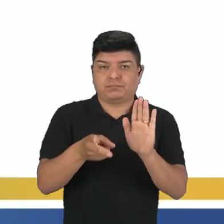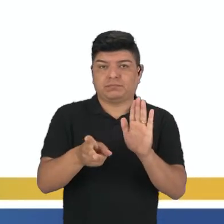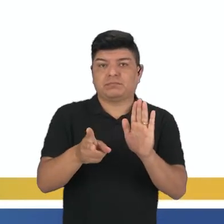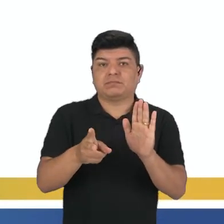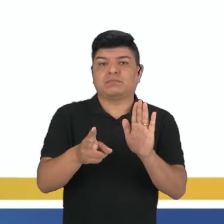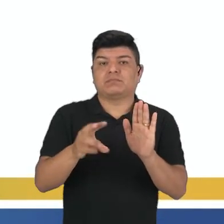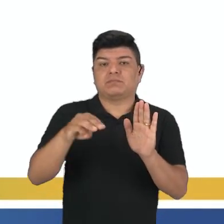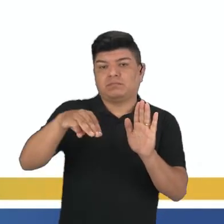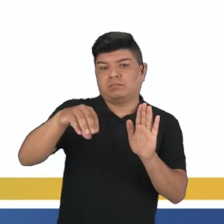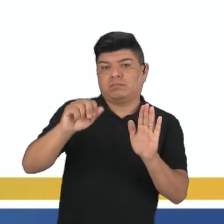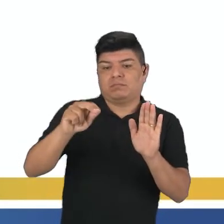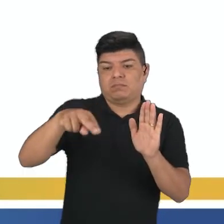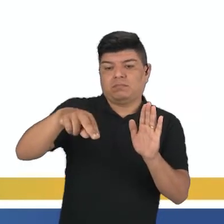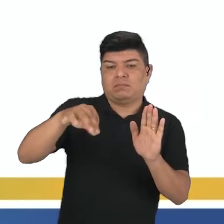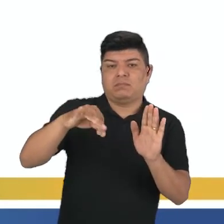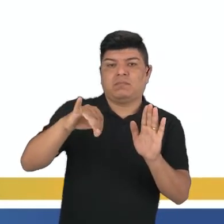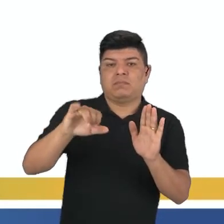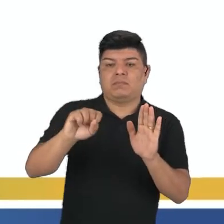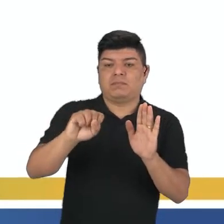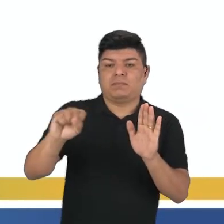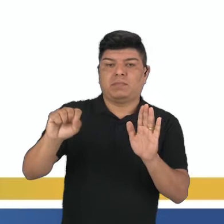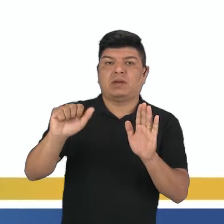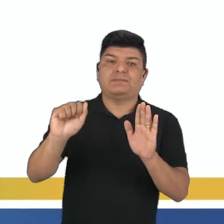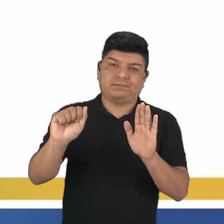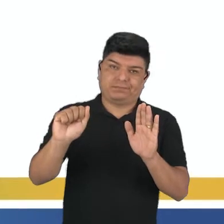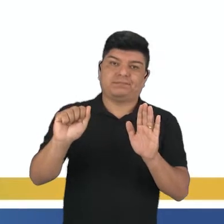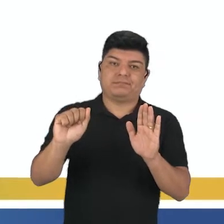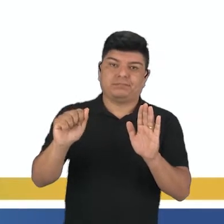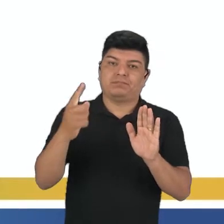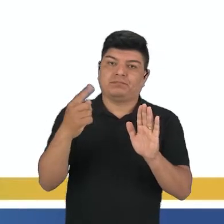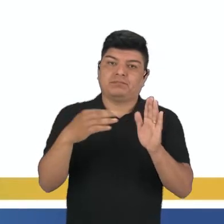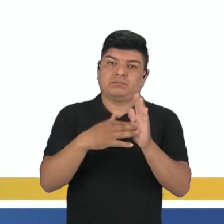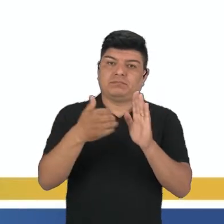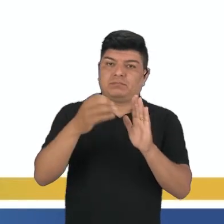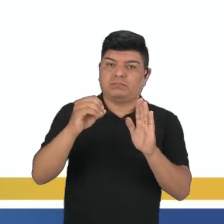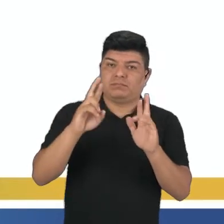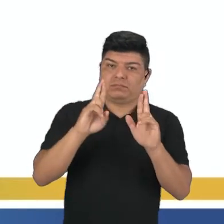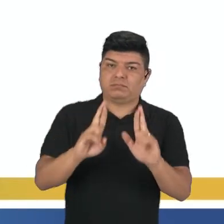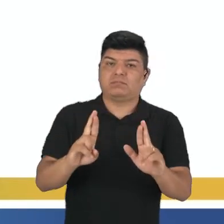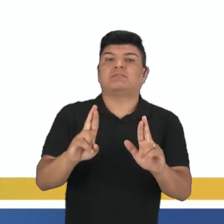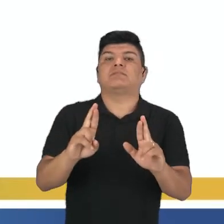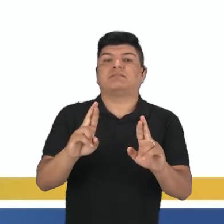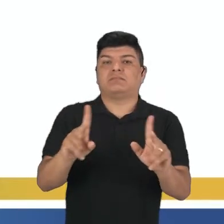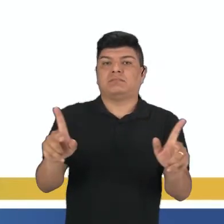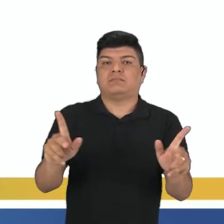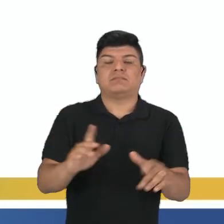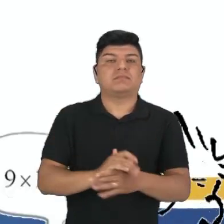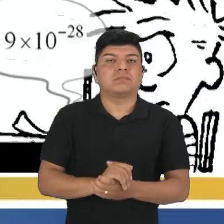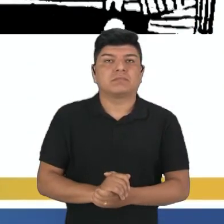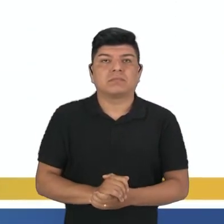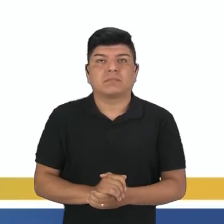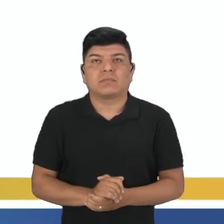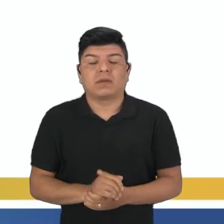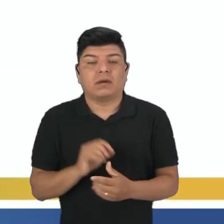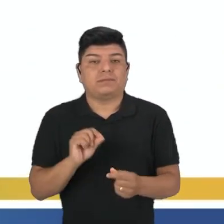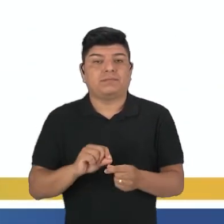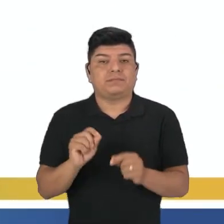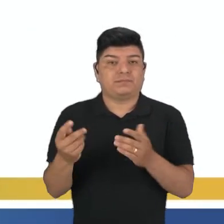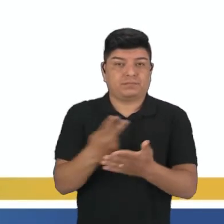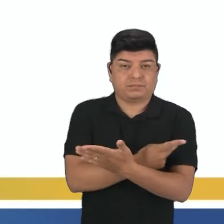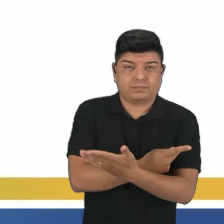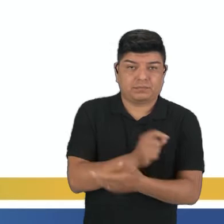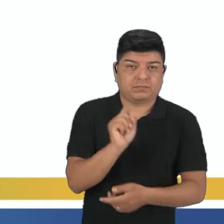né, para o módulo ficar entre 1 e 10 ainda e manter o respeito à definição. Então, gente, o que vai